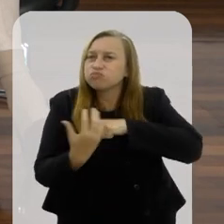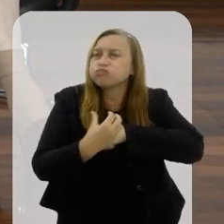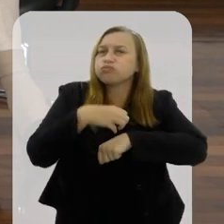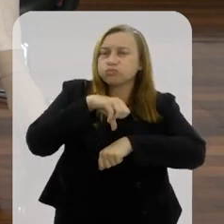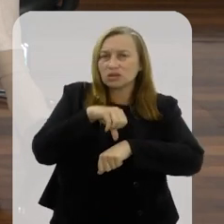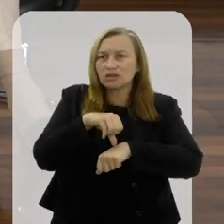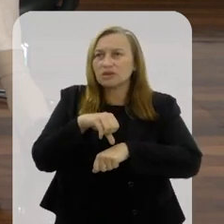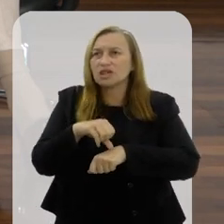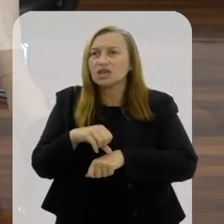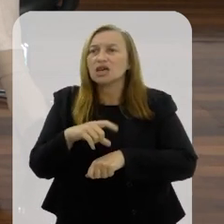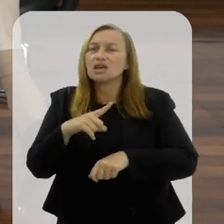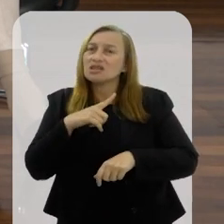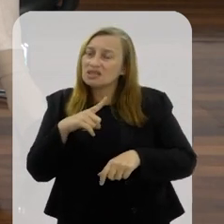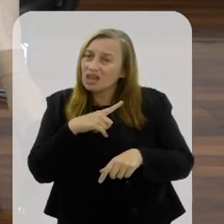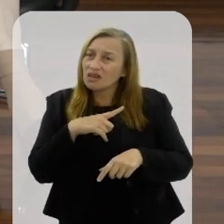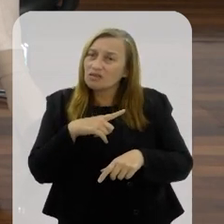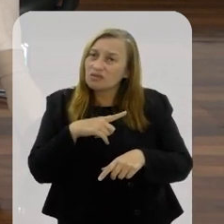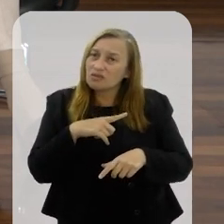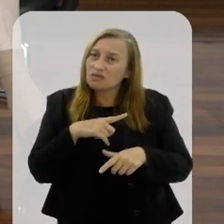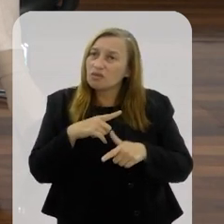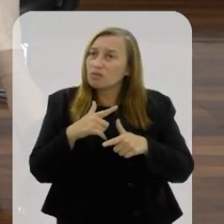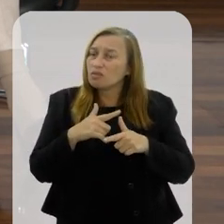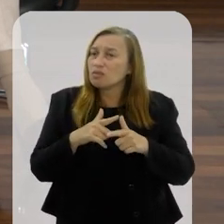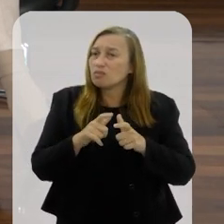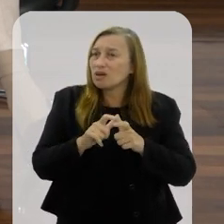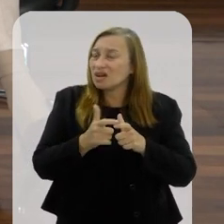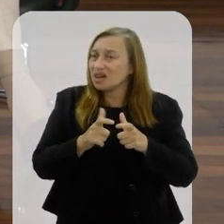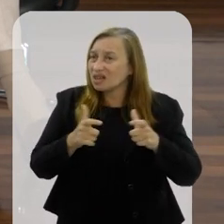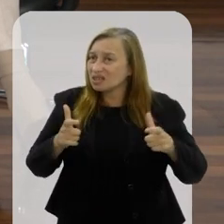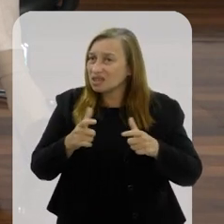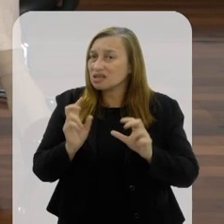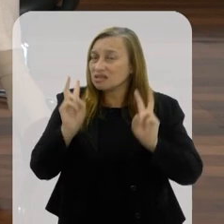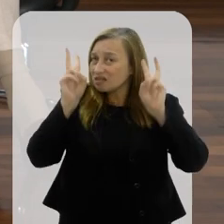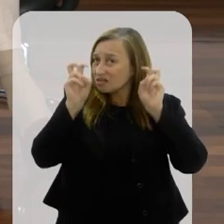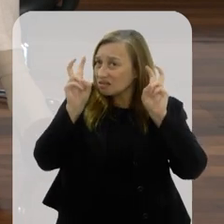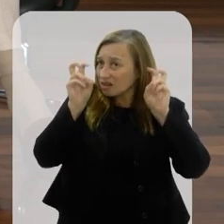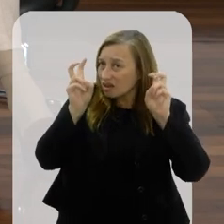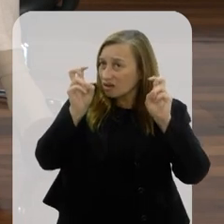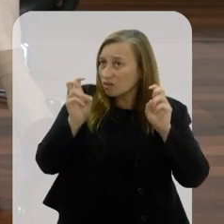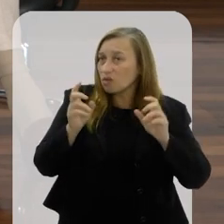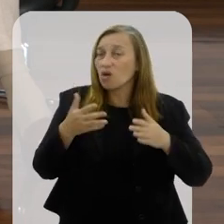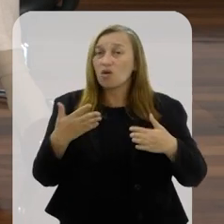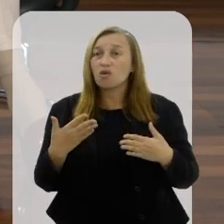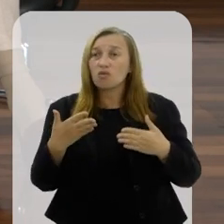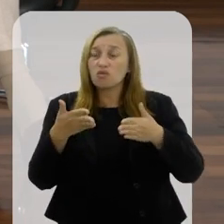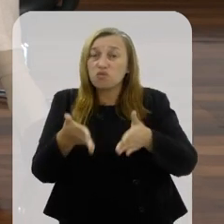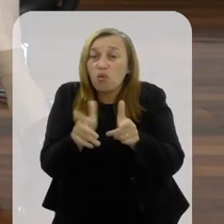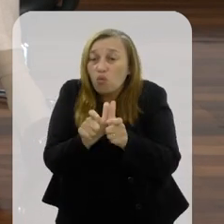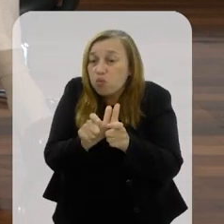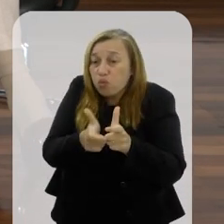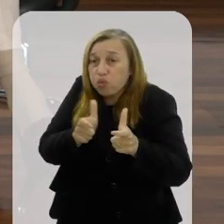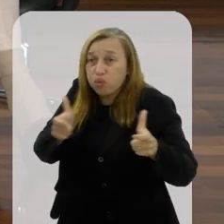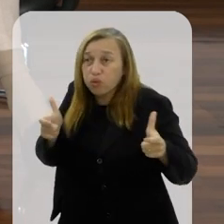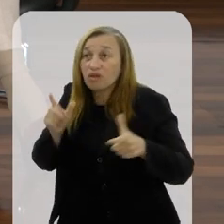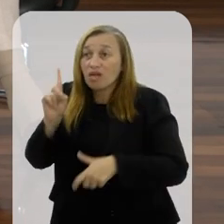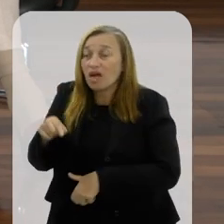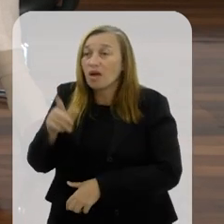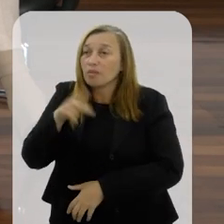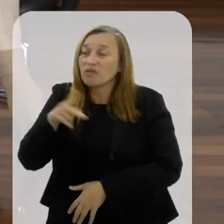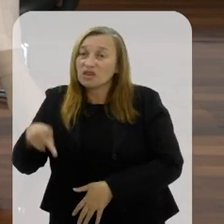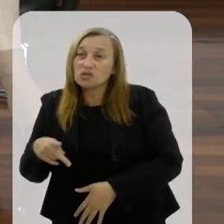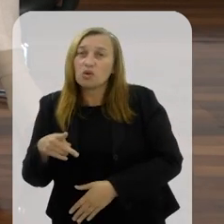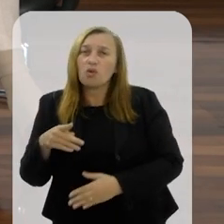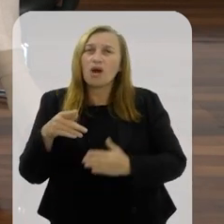da pandemia, houve um descortinamento a respeito desse tema, inclusive ganhou um campo muito grande,